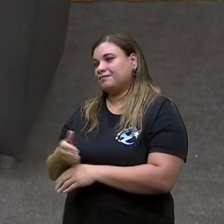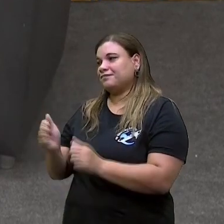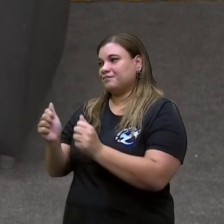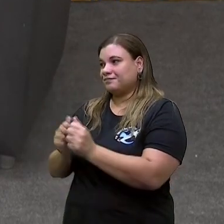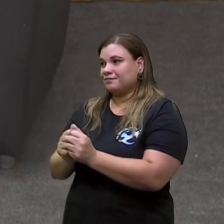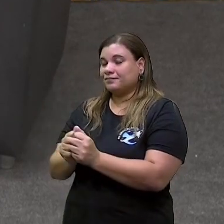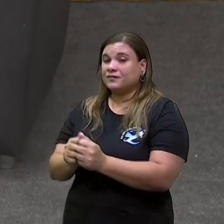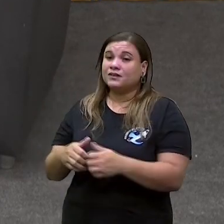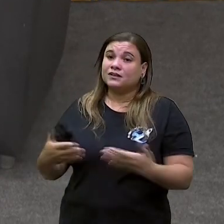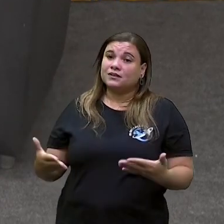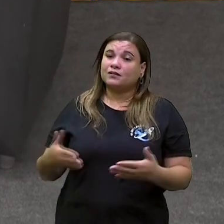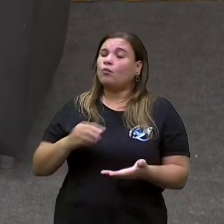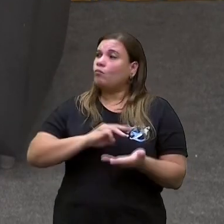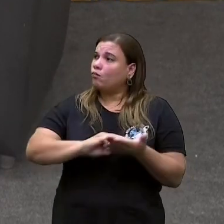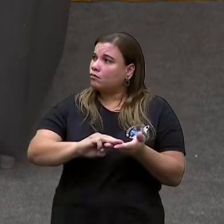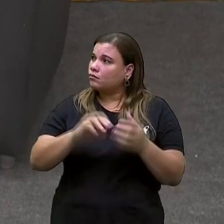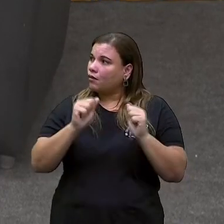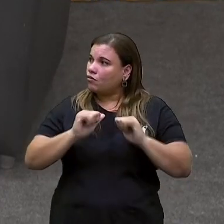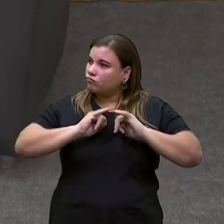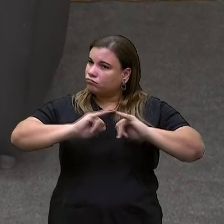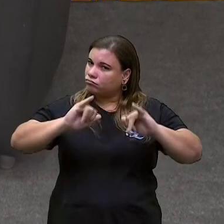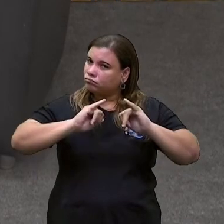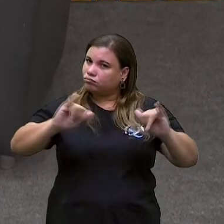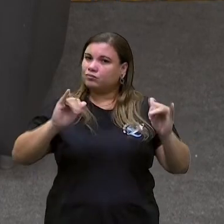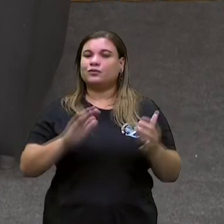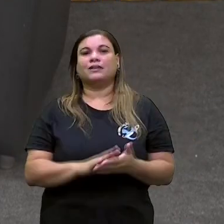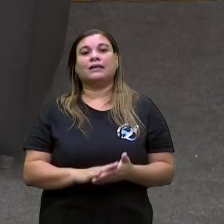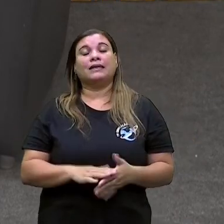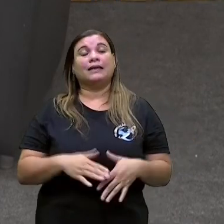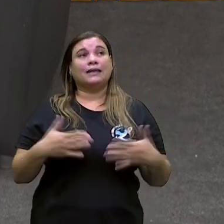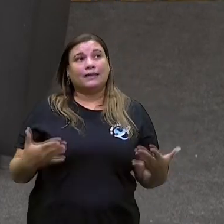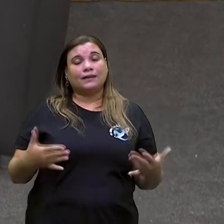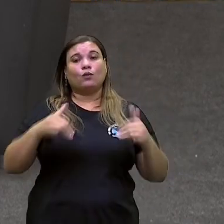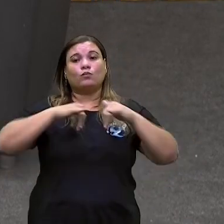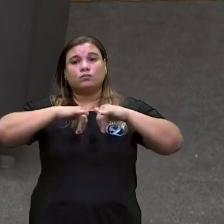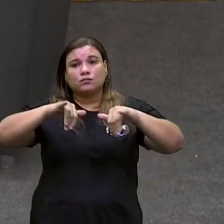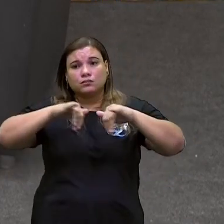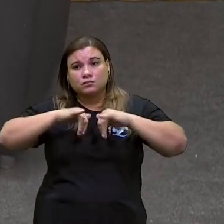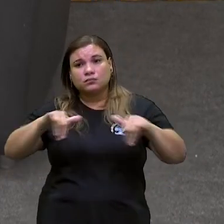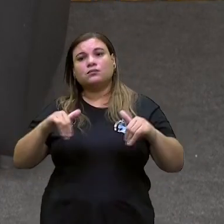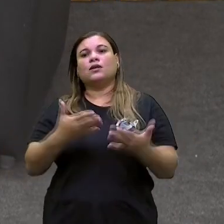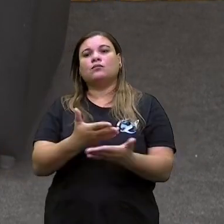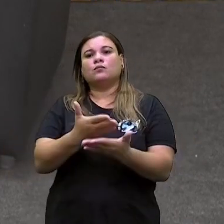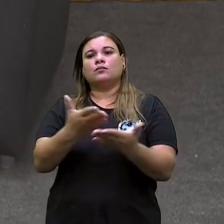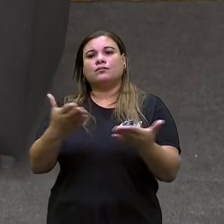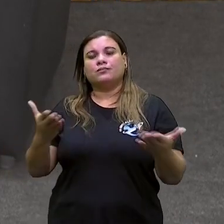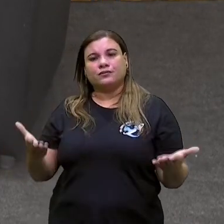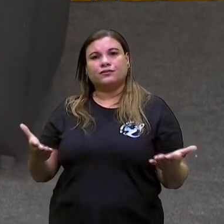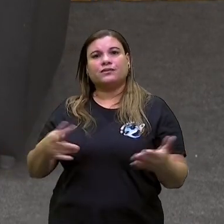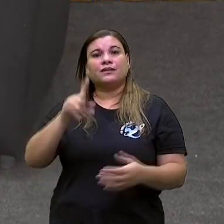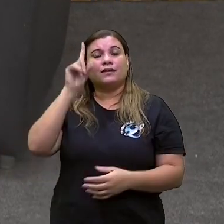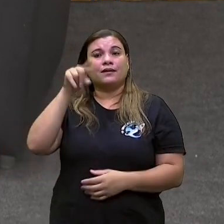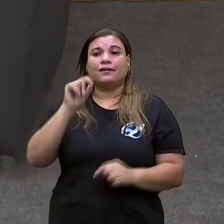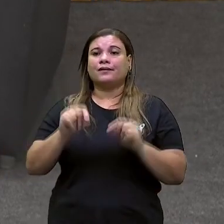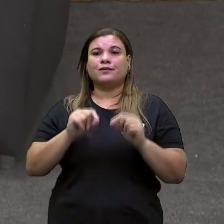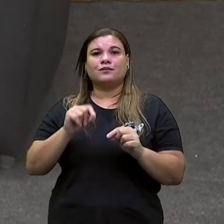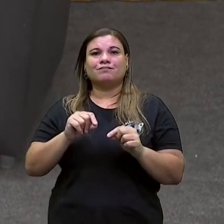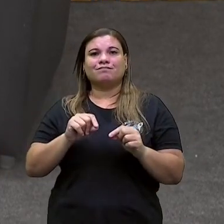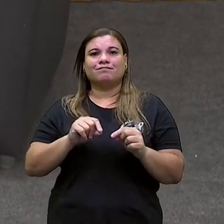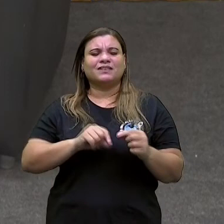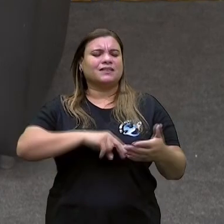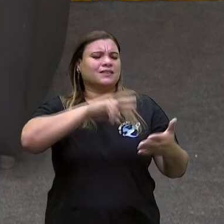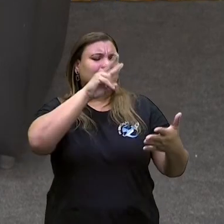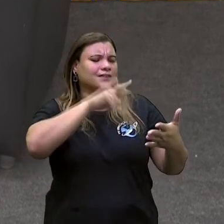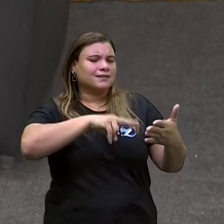uma mensagem para nós. A mensagem que eu deixo para os jovens é leio.